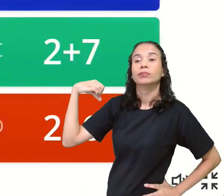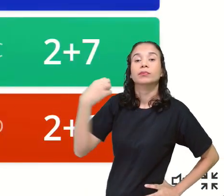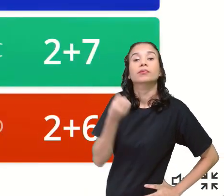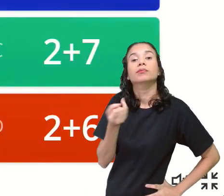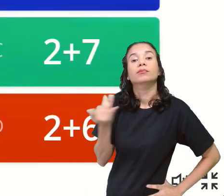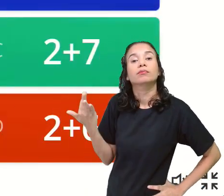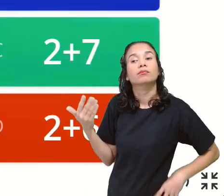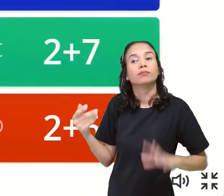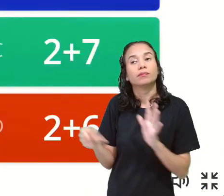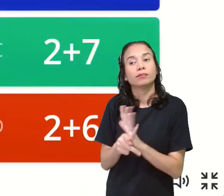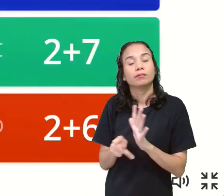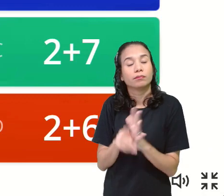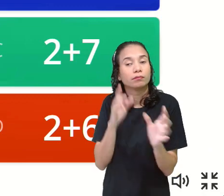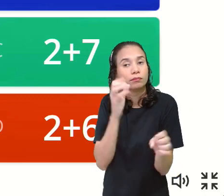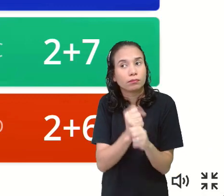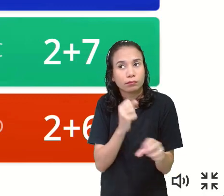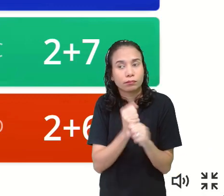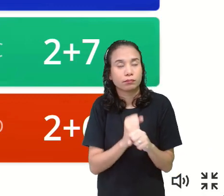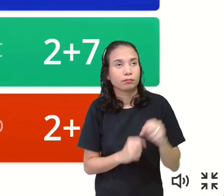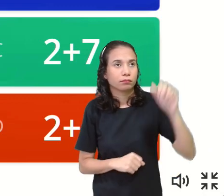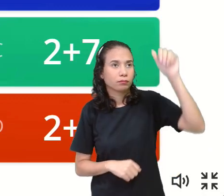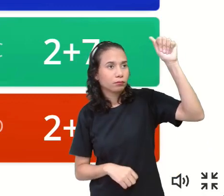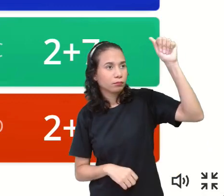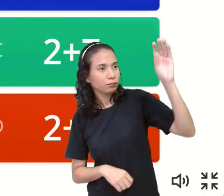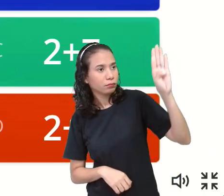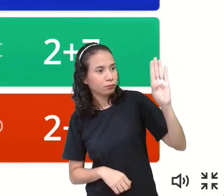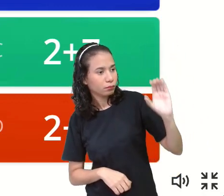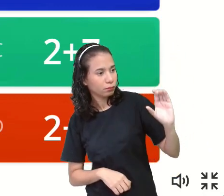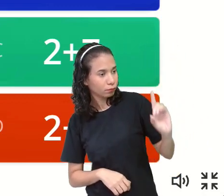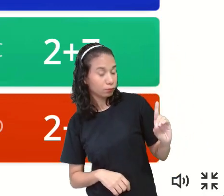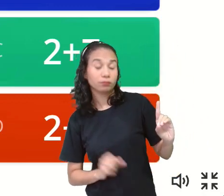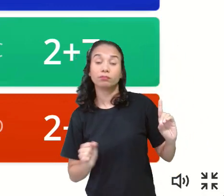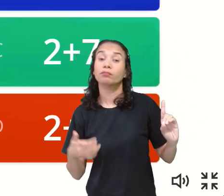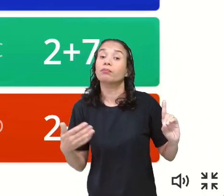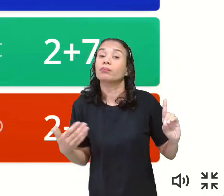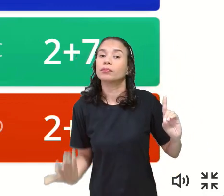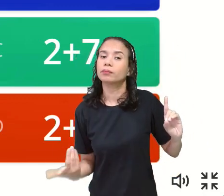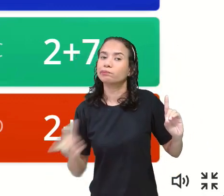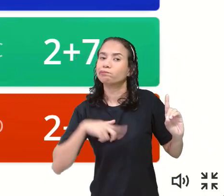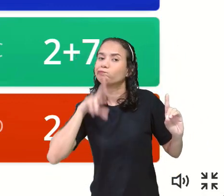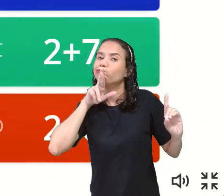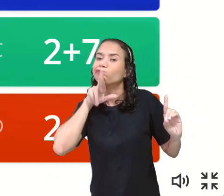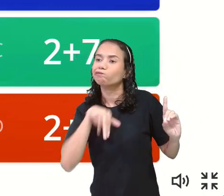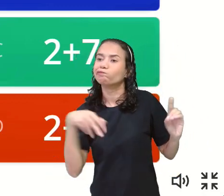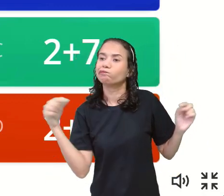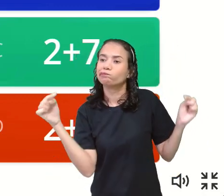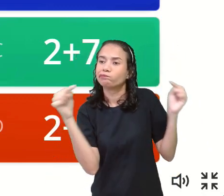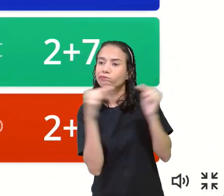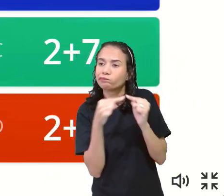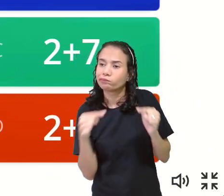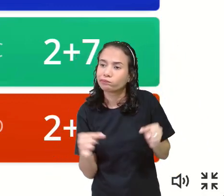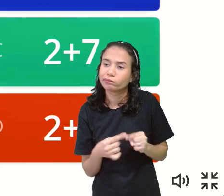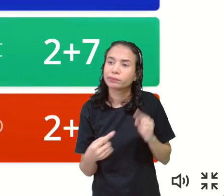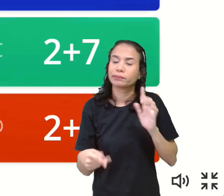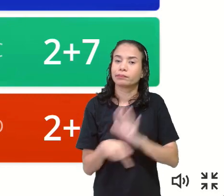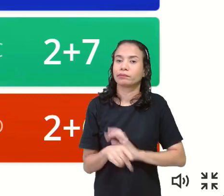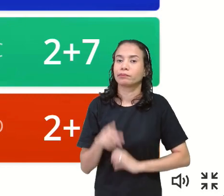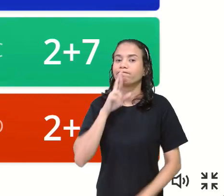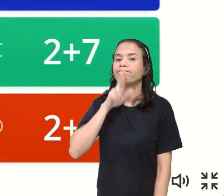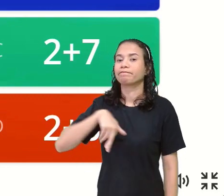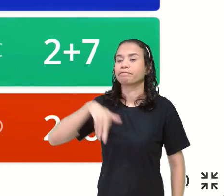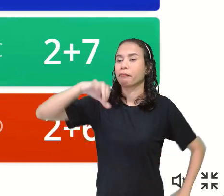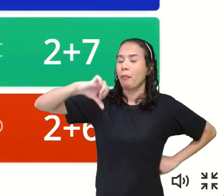somas, tá? Tanto na letra A, B, C ou D, que a resposta vai dar 9?